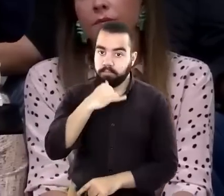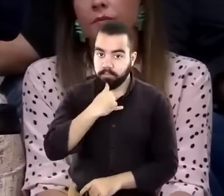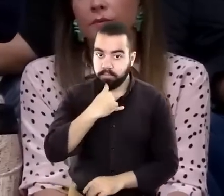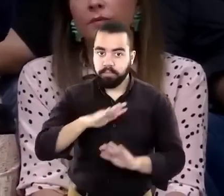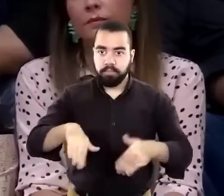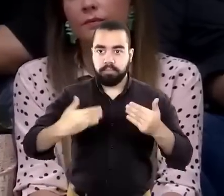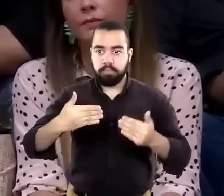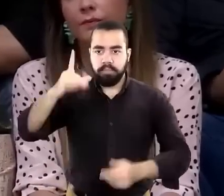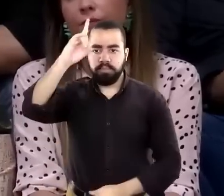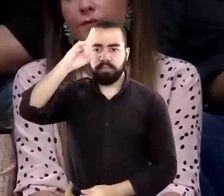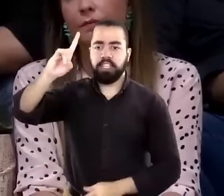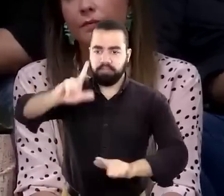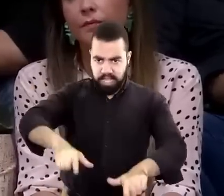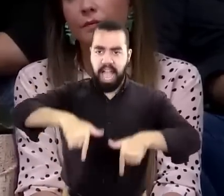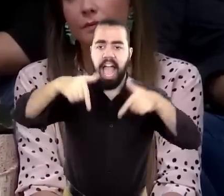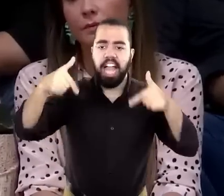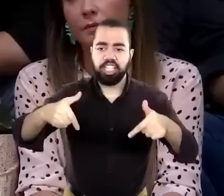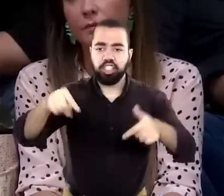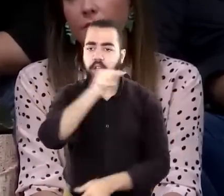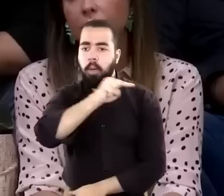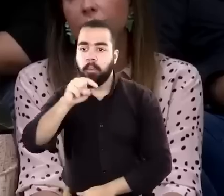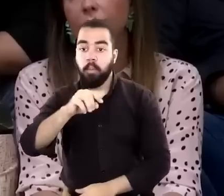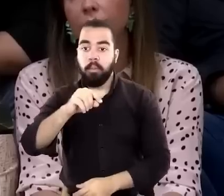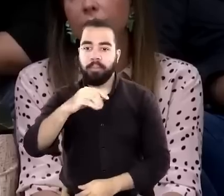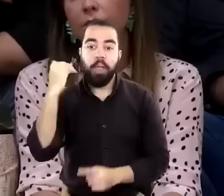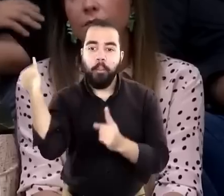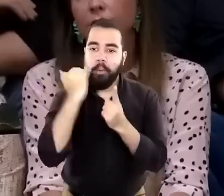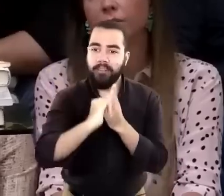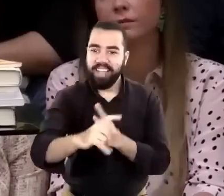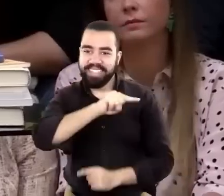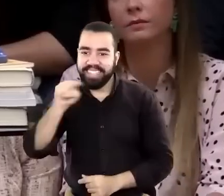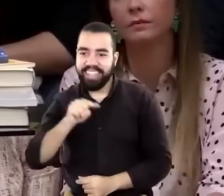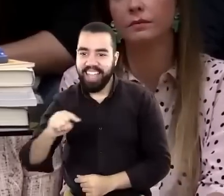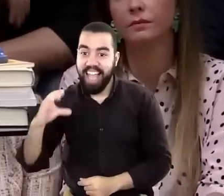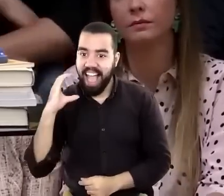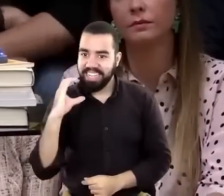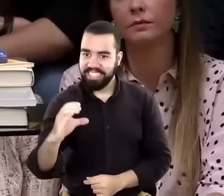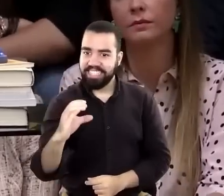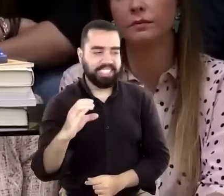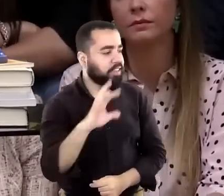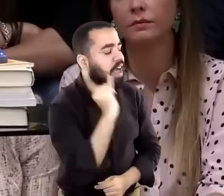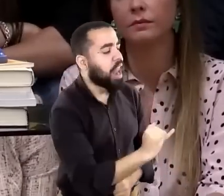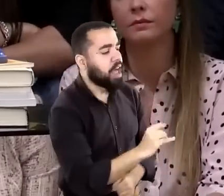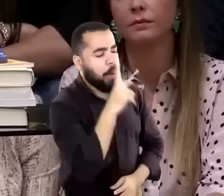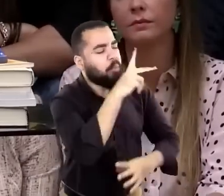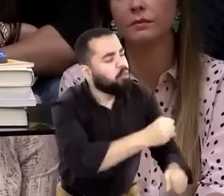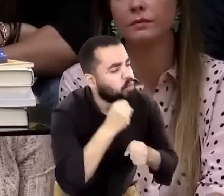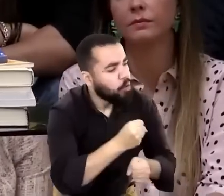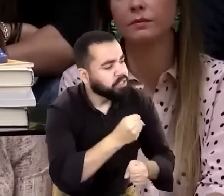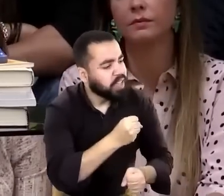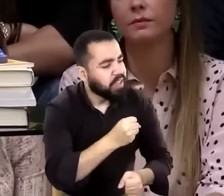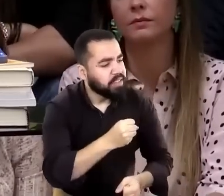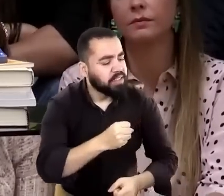através do profeta Zacarias e olha: não é por força, não é por poder, é pelo meu Espírito, diz o Senhor dos Exércitos.